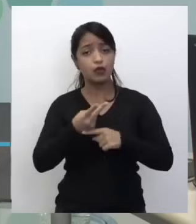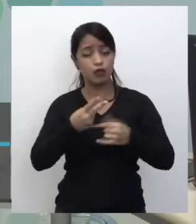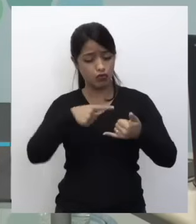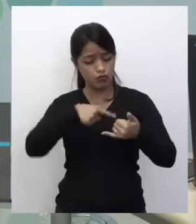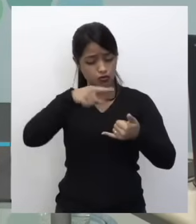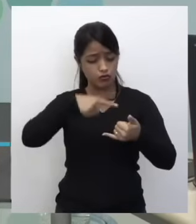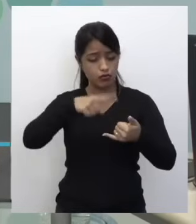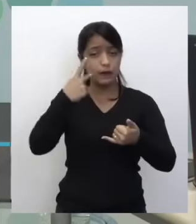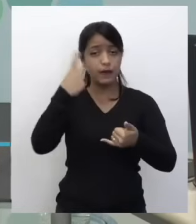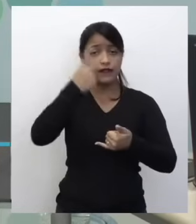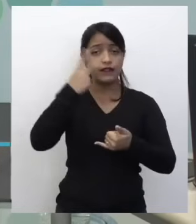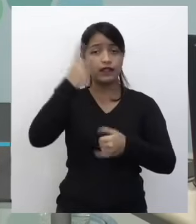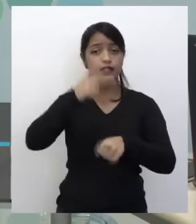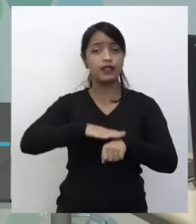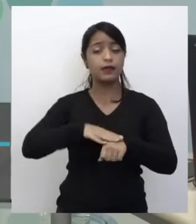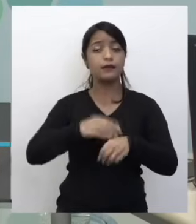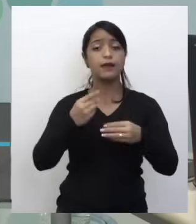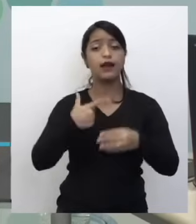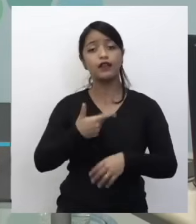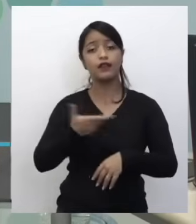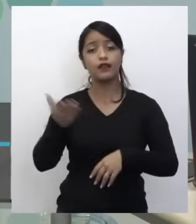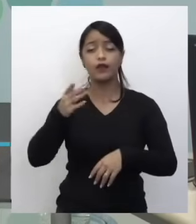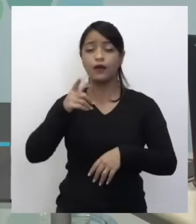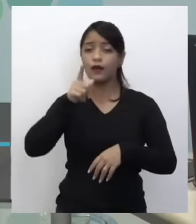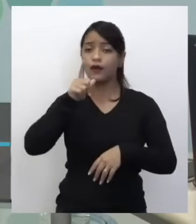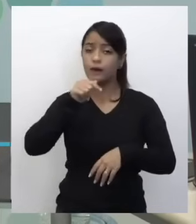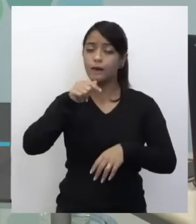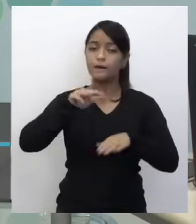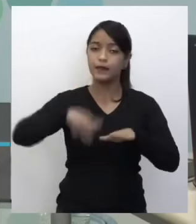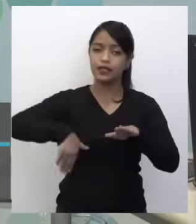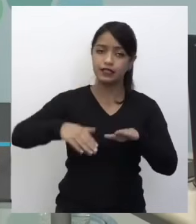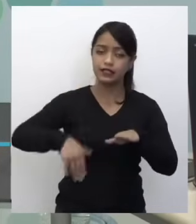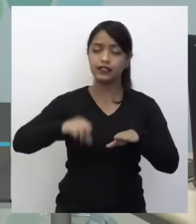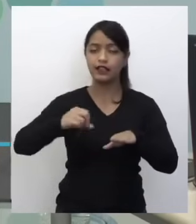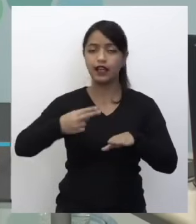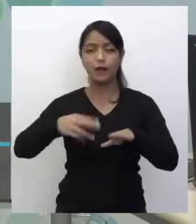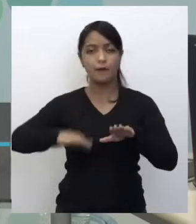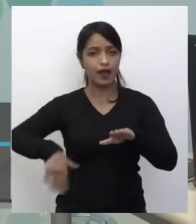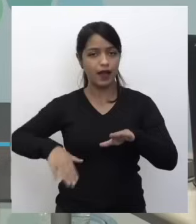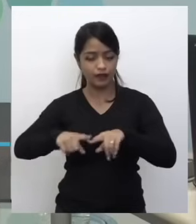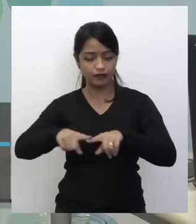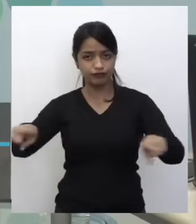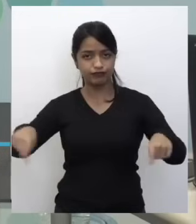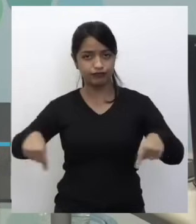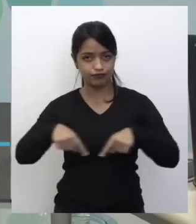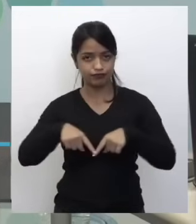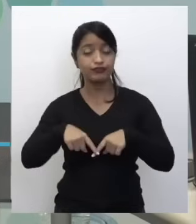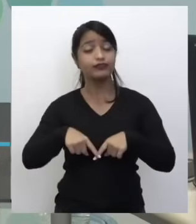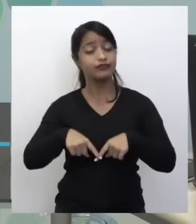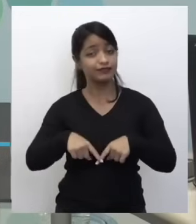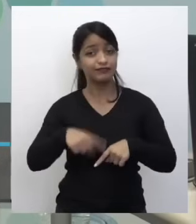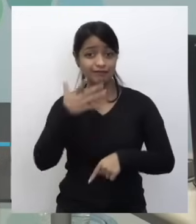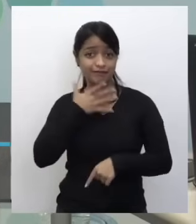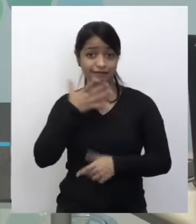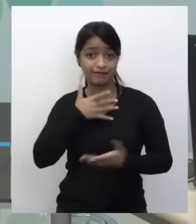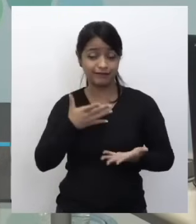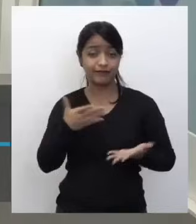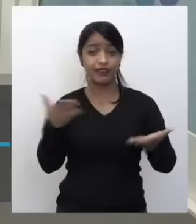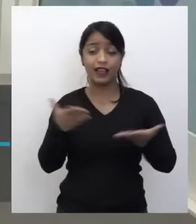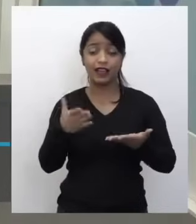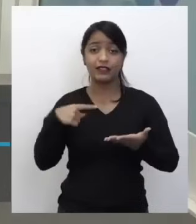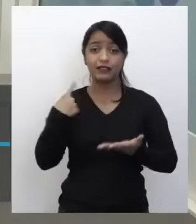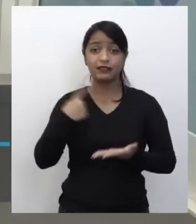à praia, à piscina, né? Ai, que delícia a gente estar aqui nesse momento, a gente já está pensando nesse calor, quem sabe